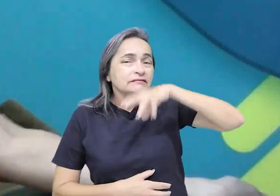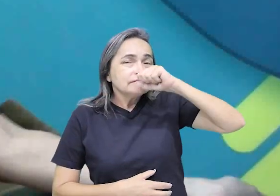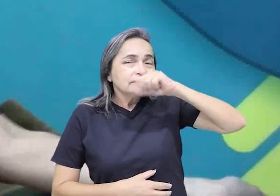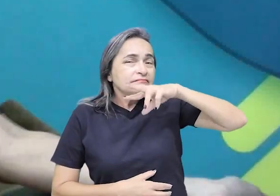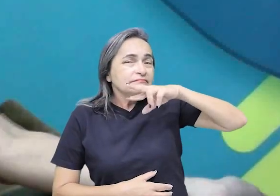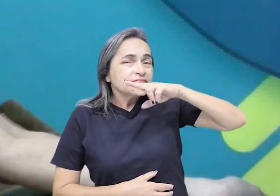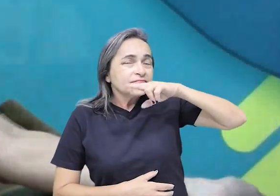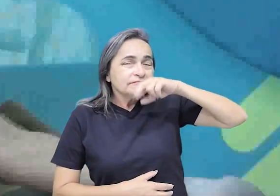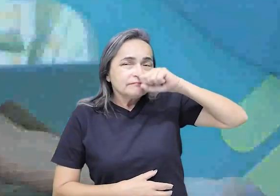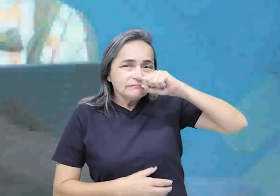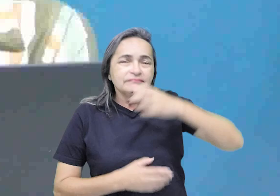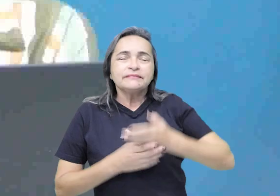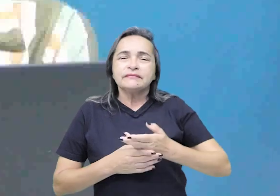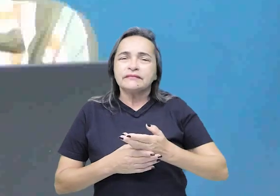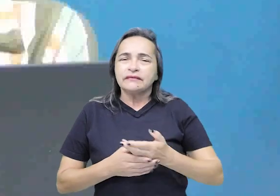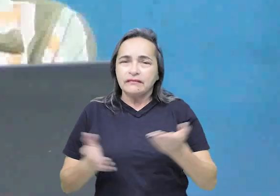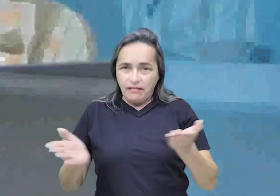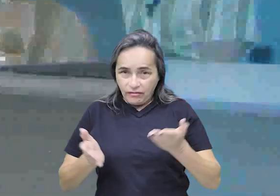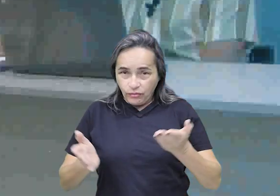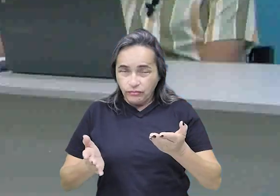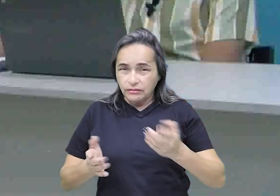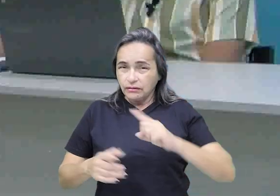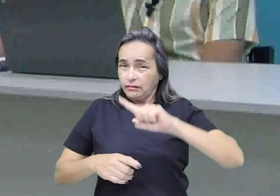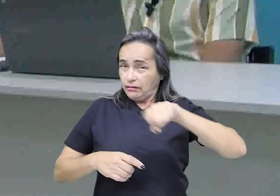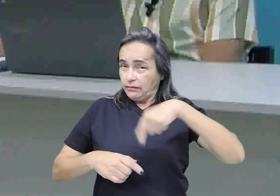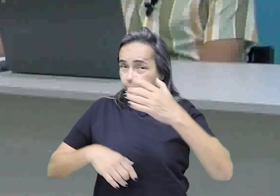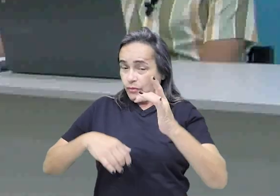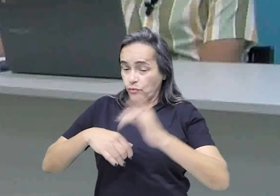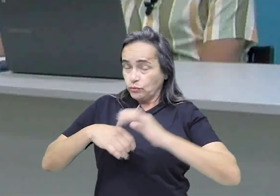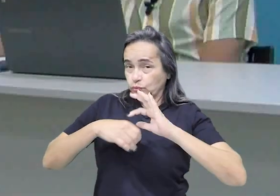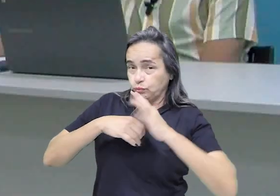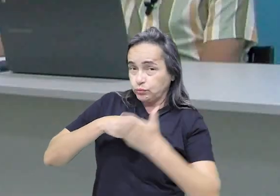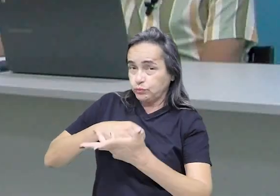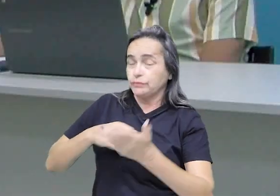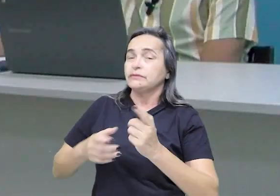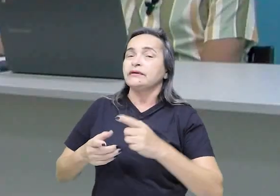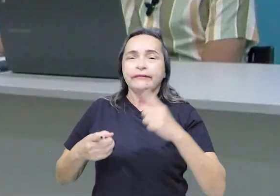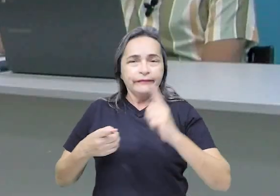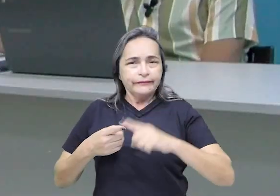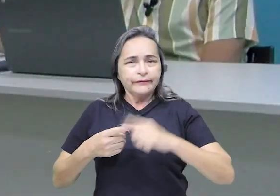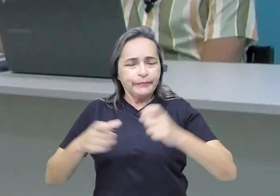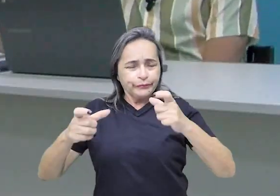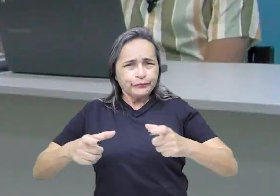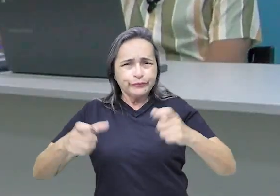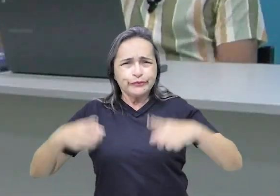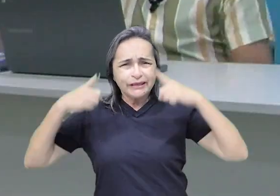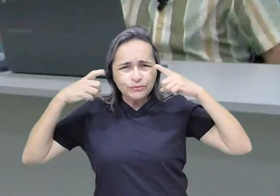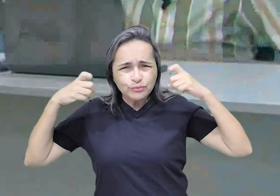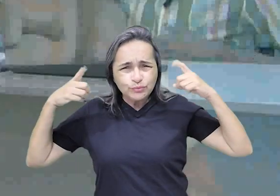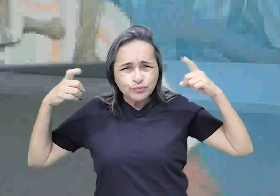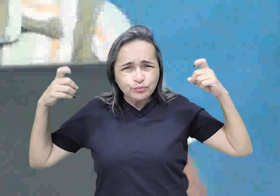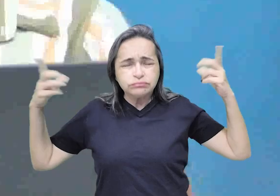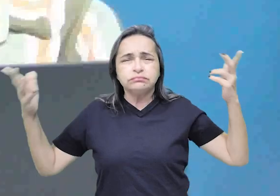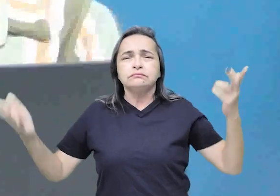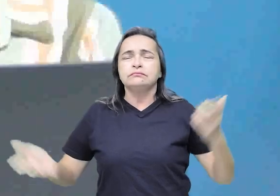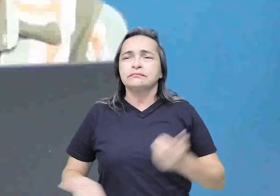da Covid para cá, né? Sim. E também a nossa exposição. Muito bem. Então, eu creio que